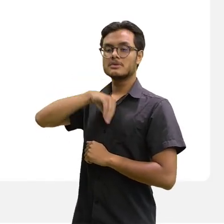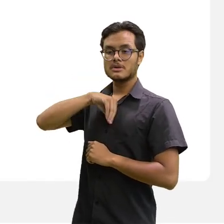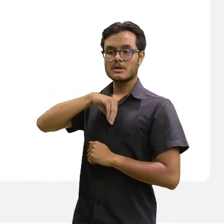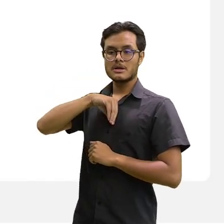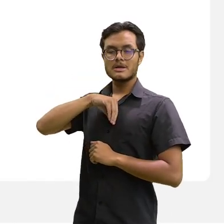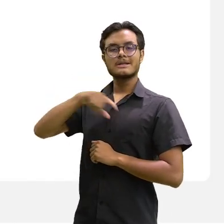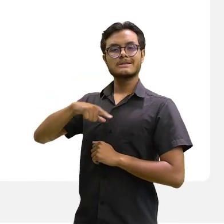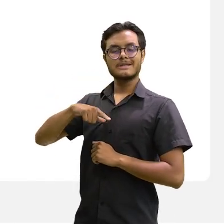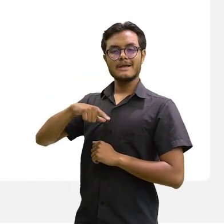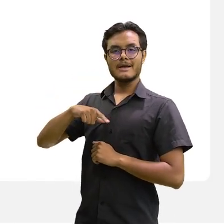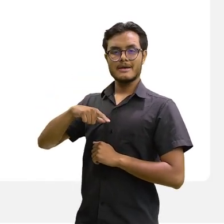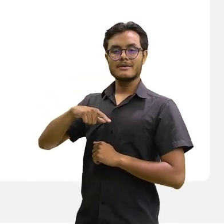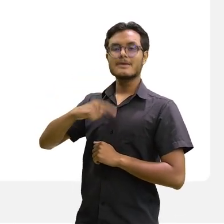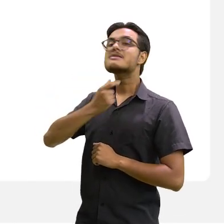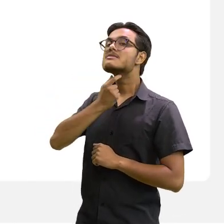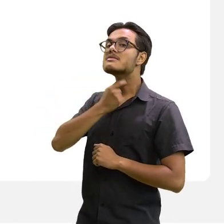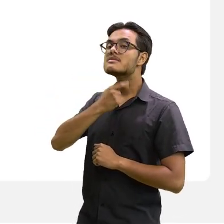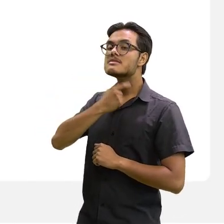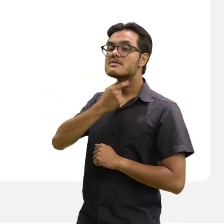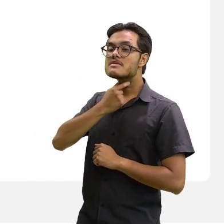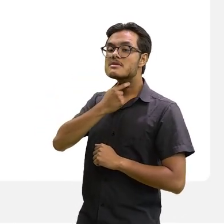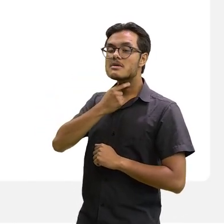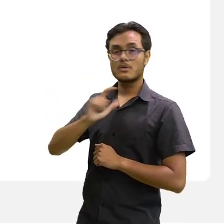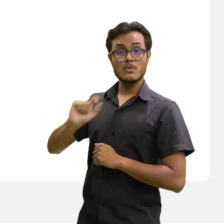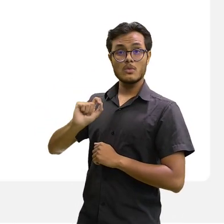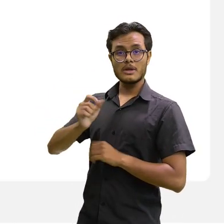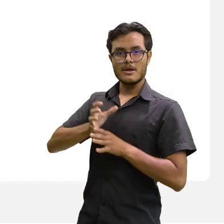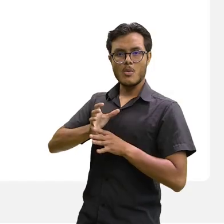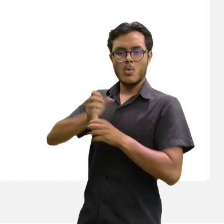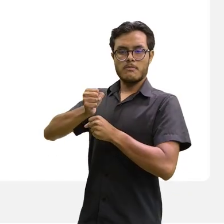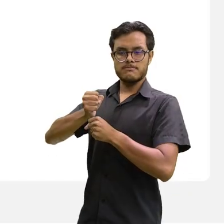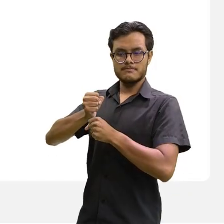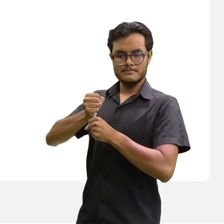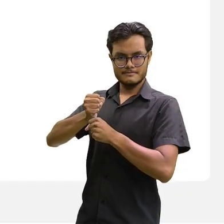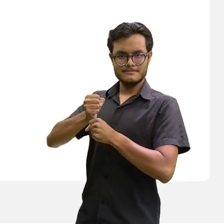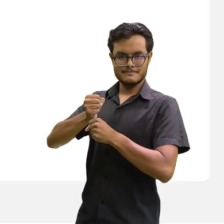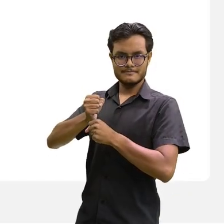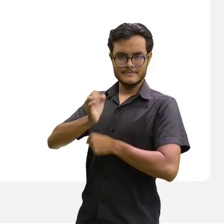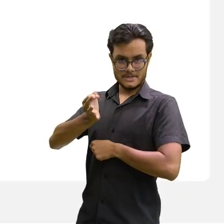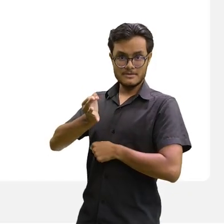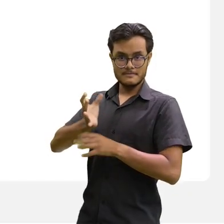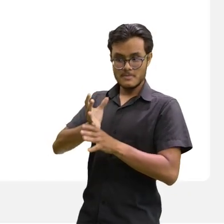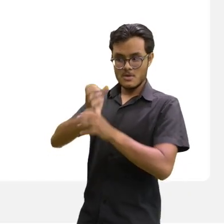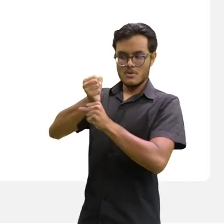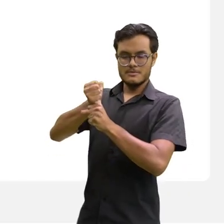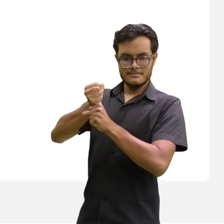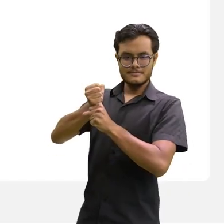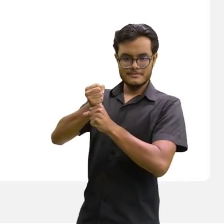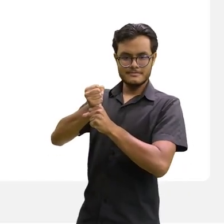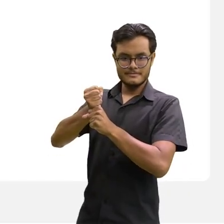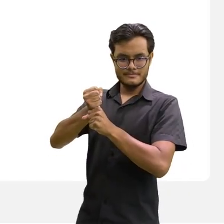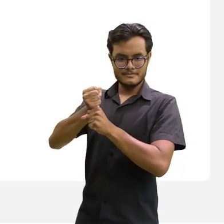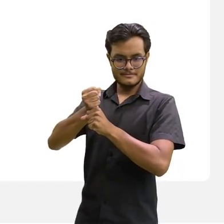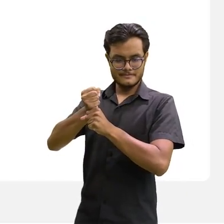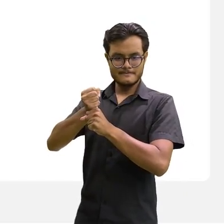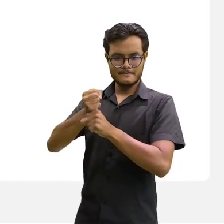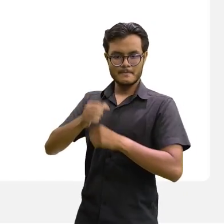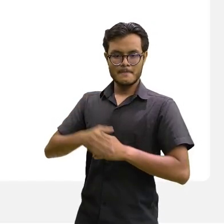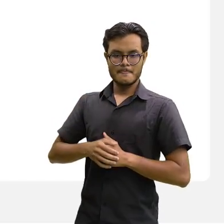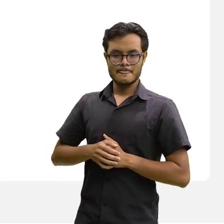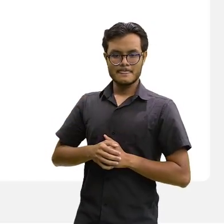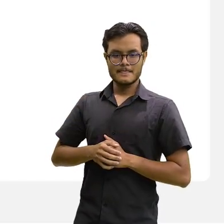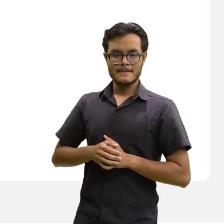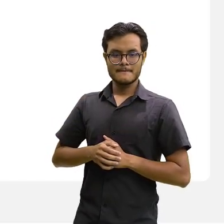da nossa garganta, ela vai ser ativada bem nesse ponto. E isso vai fazer